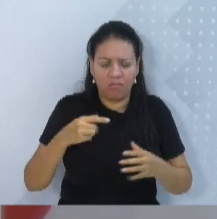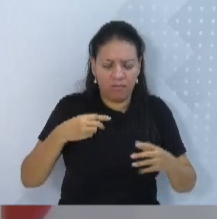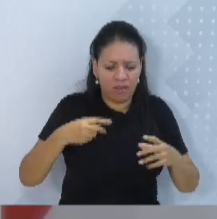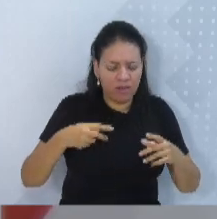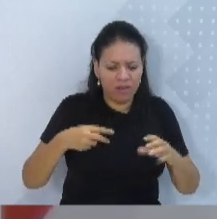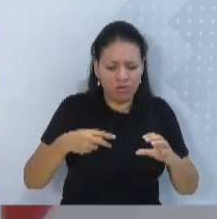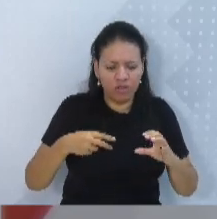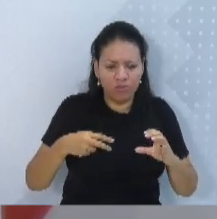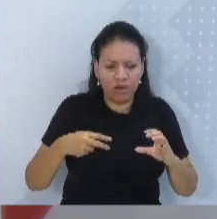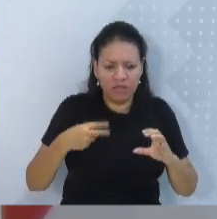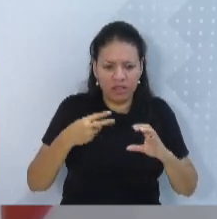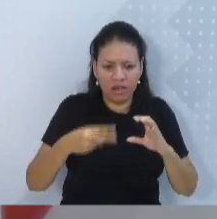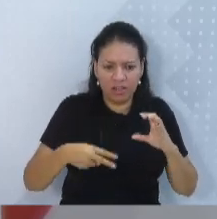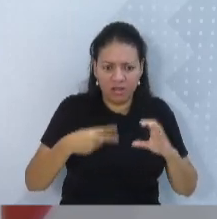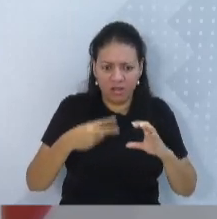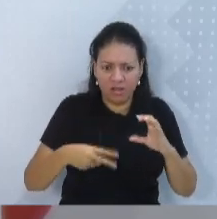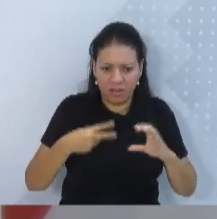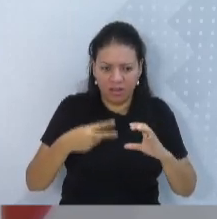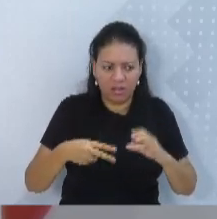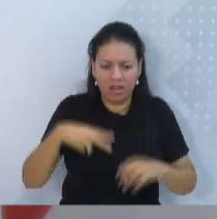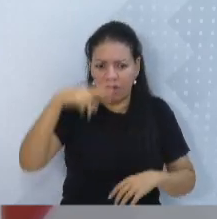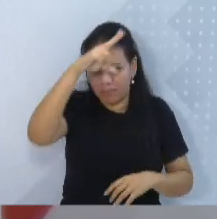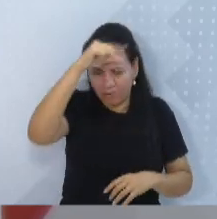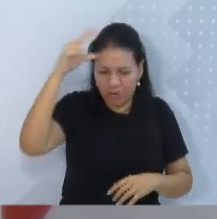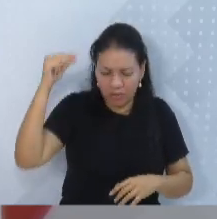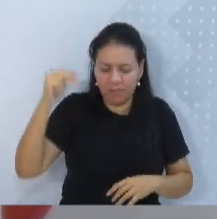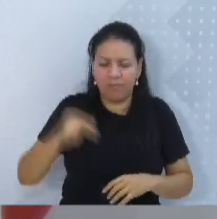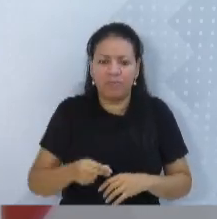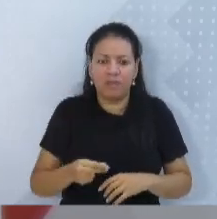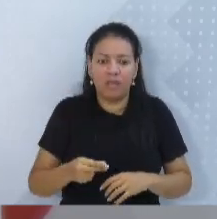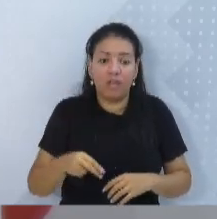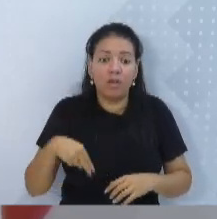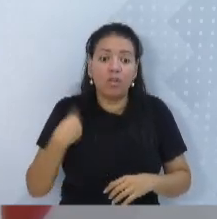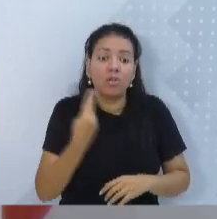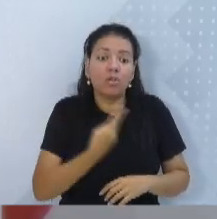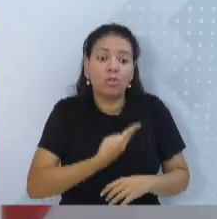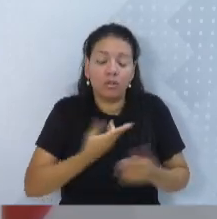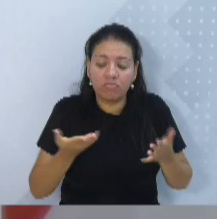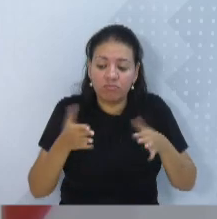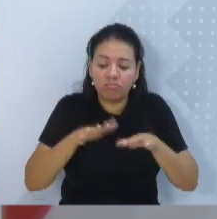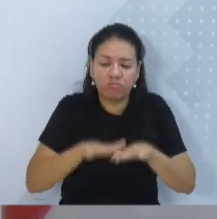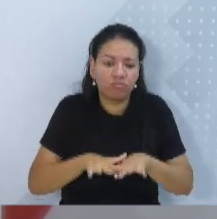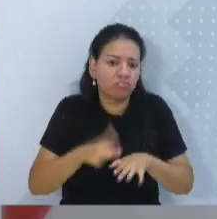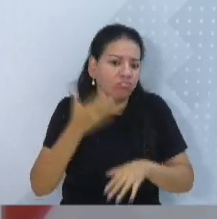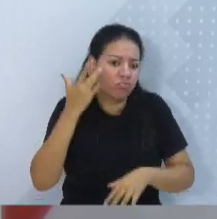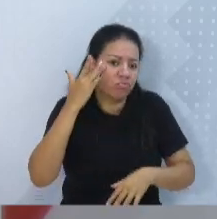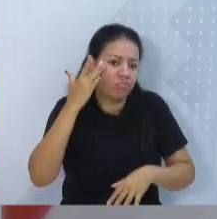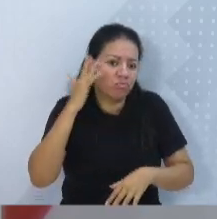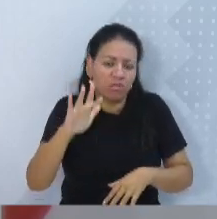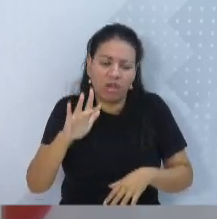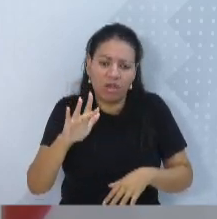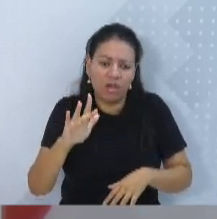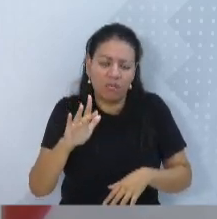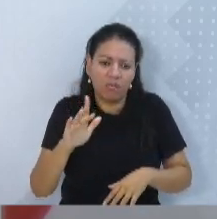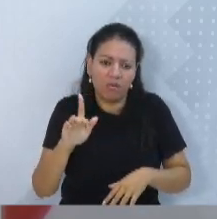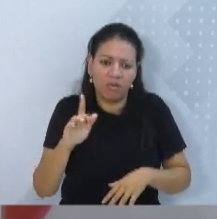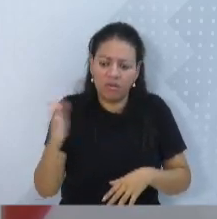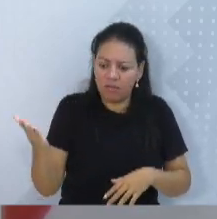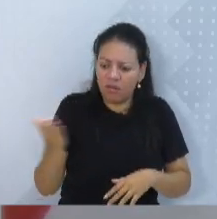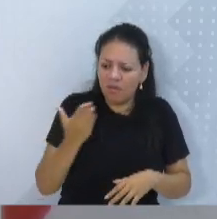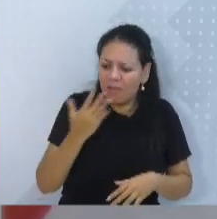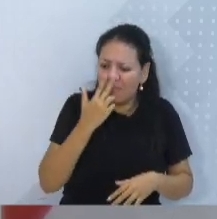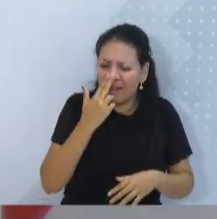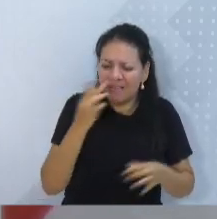porque todos nós estamos avançando na inclusão ninguém sabe isso não vem com manual né gente quando essas crianças